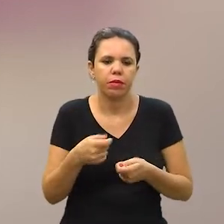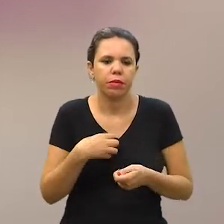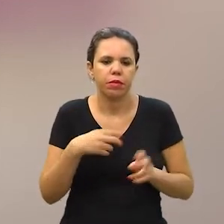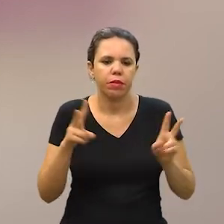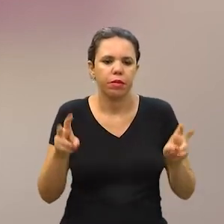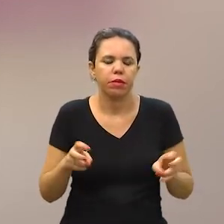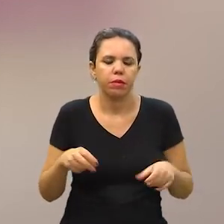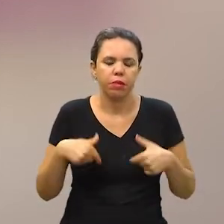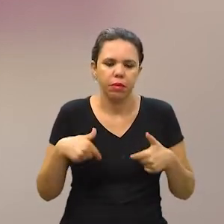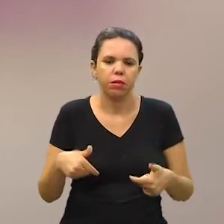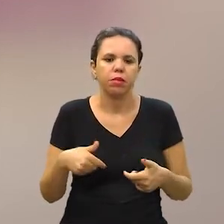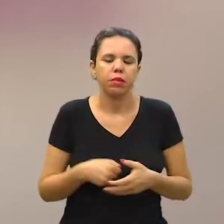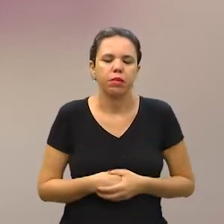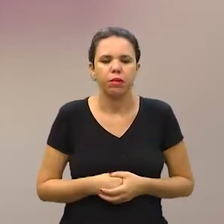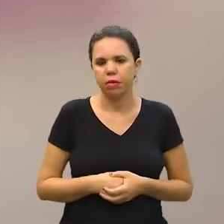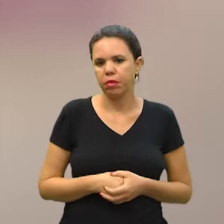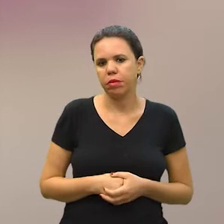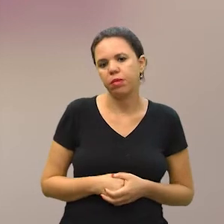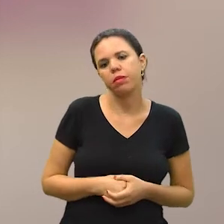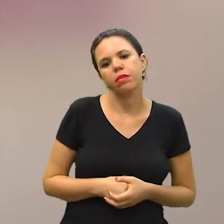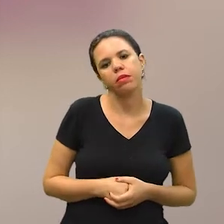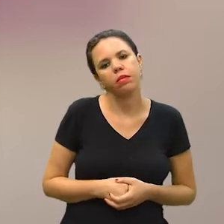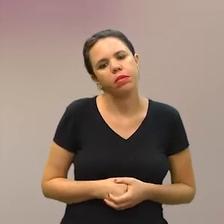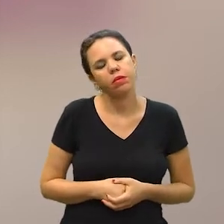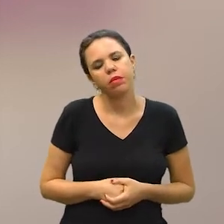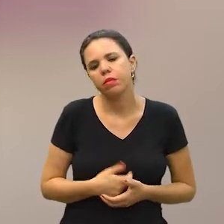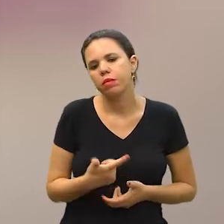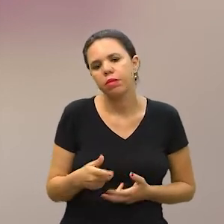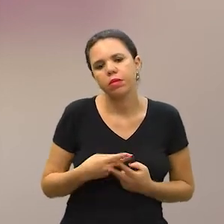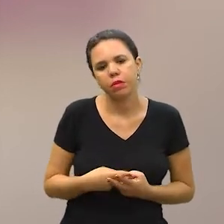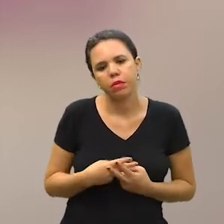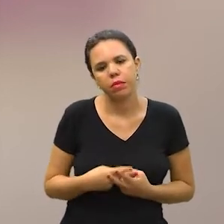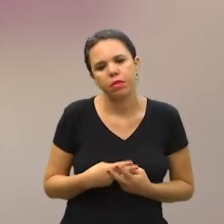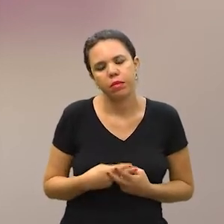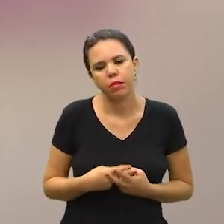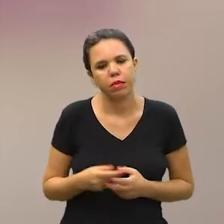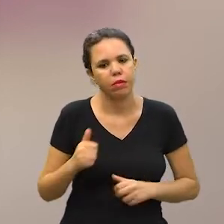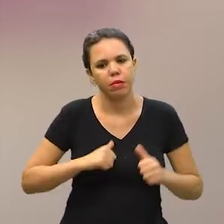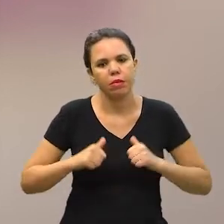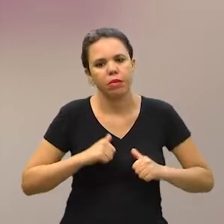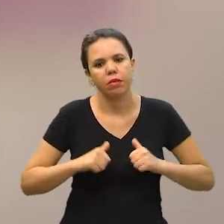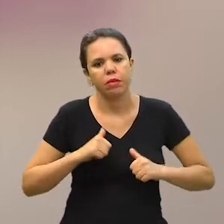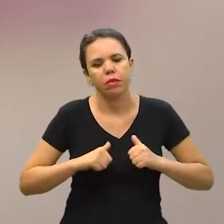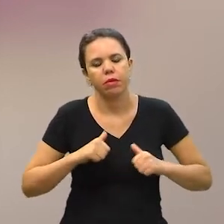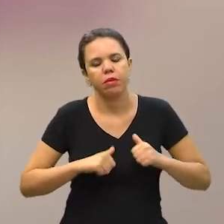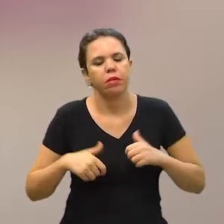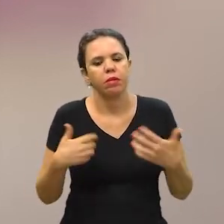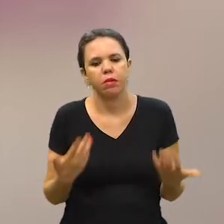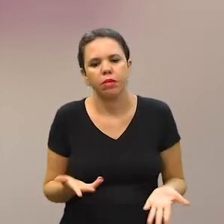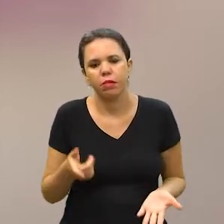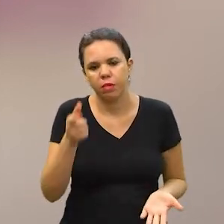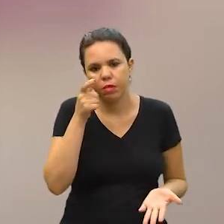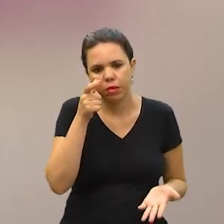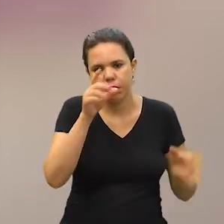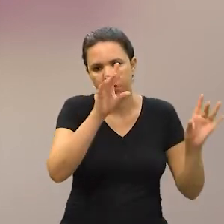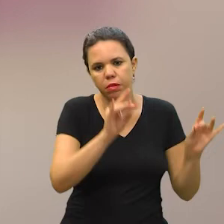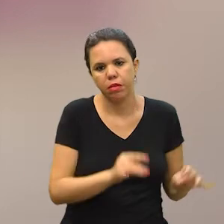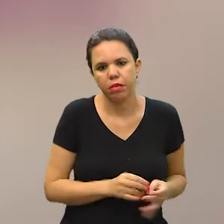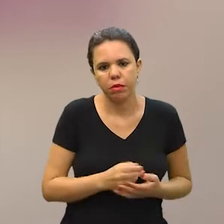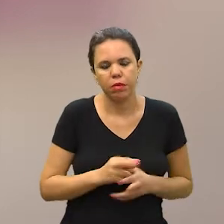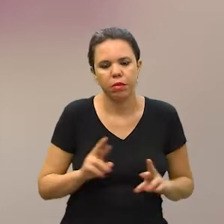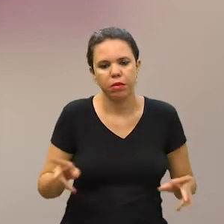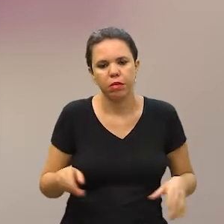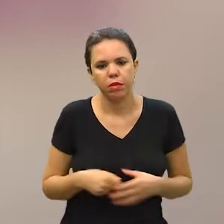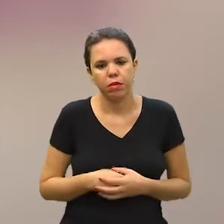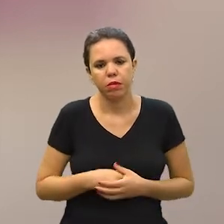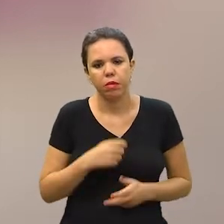pela questão da impulsividade, né? E pela impaciência, por conta daquela agitação. Né? Então, a gente vê esses detalhes um